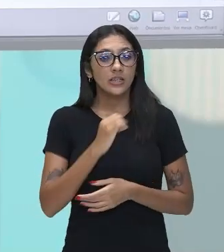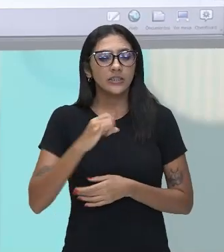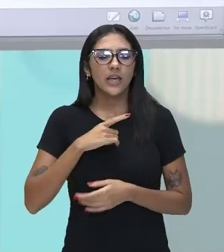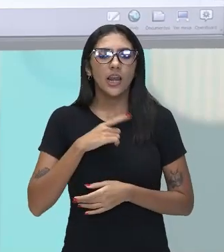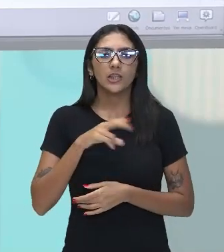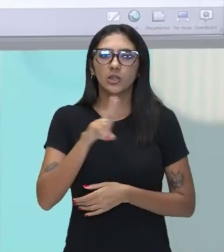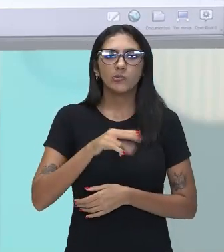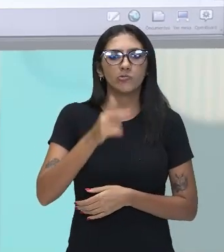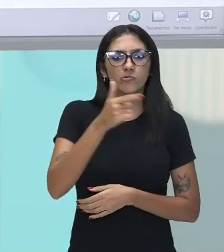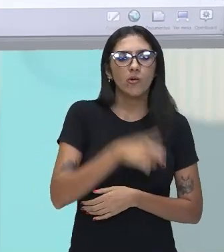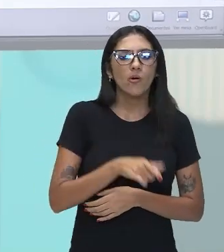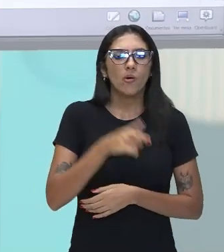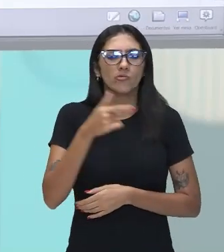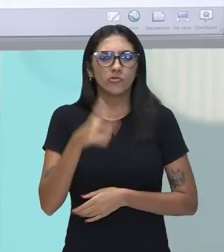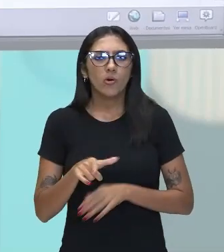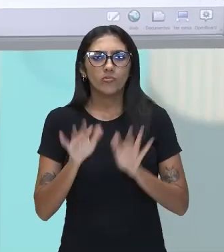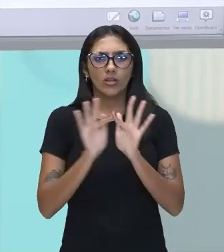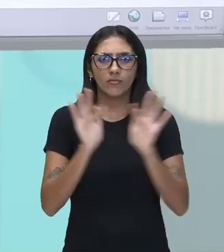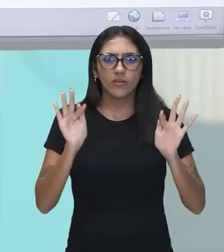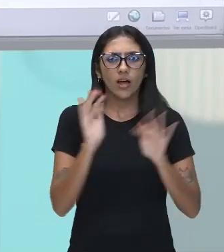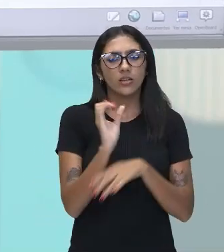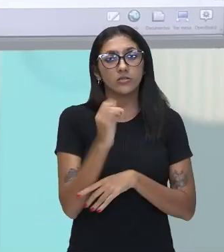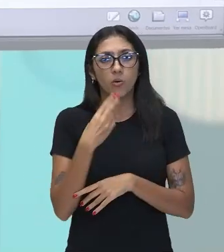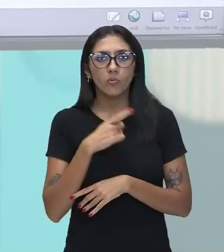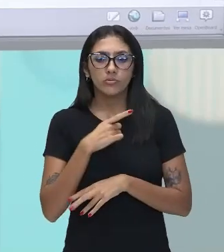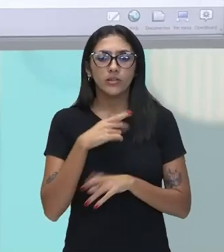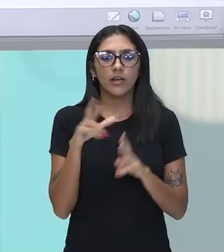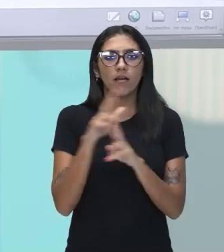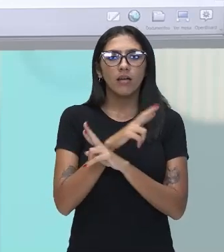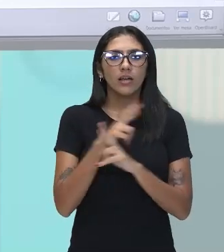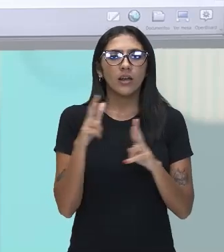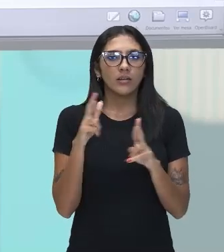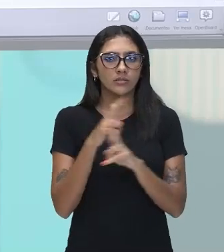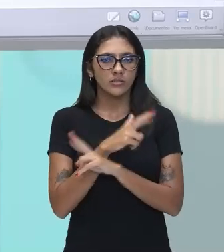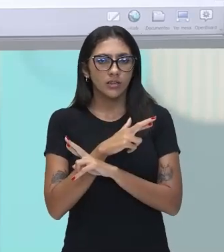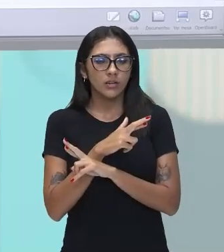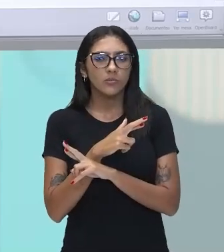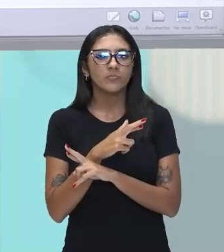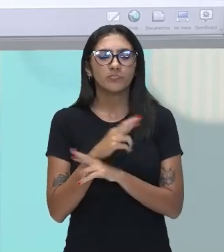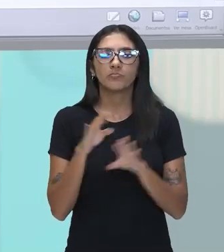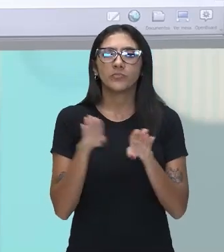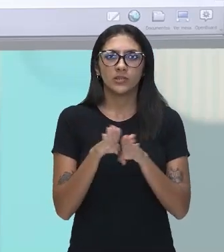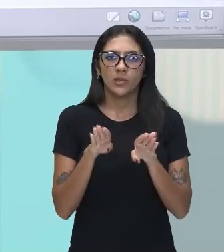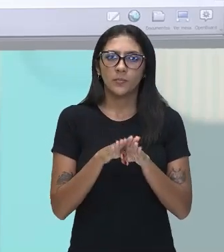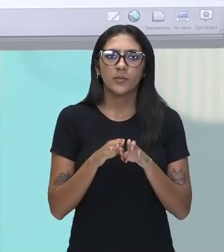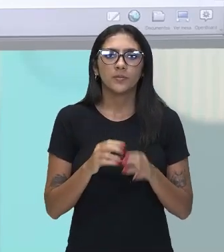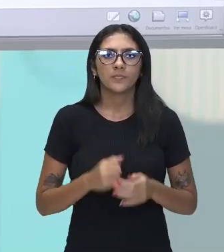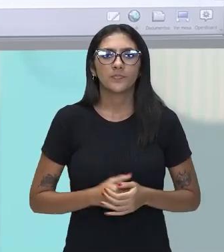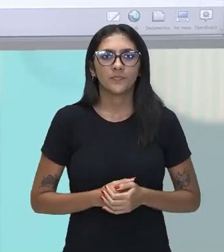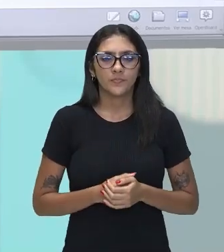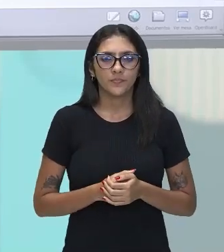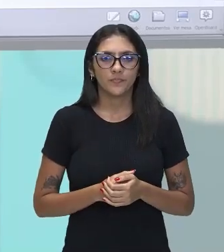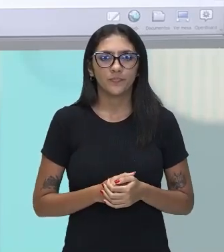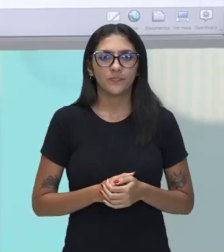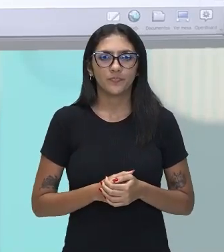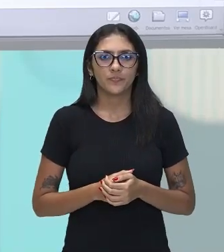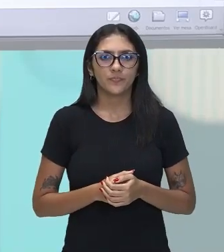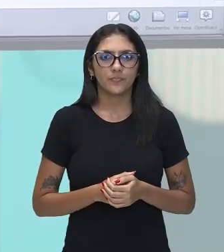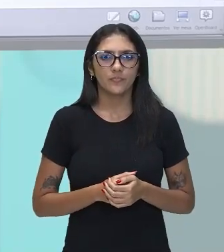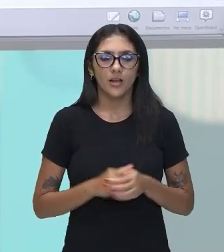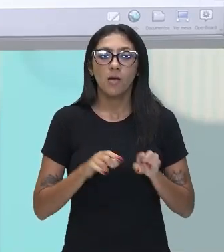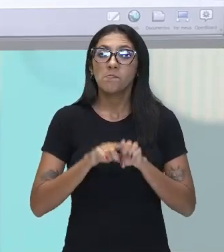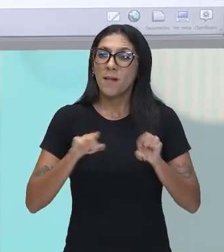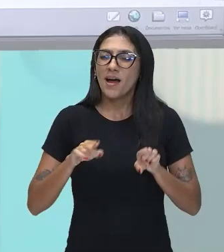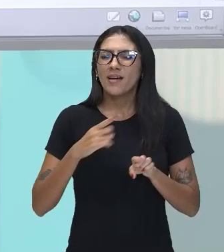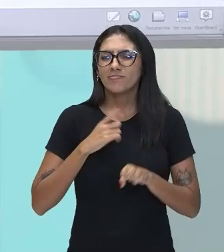repetidas, quando elas tiverem o sentido de reciprocidade, também vão para o plural. Porém, né? Há uma